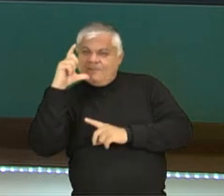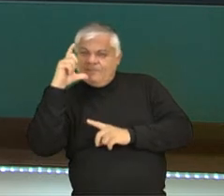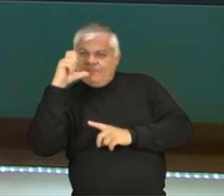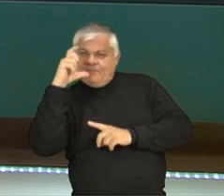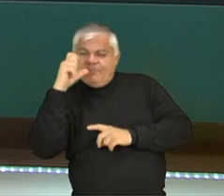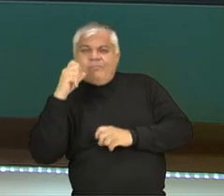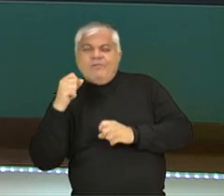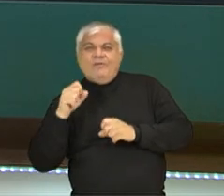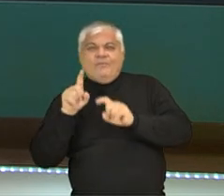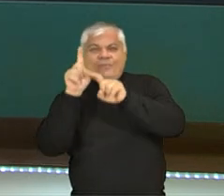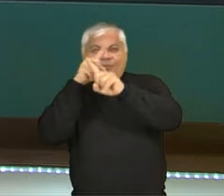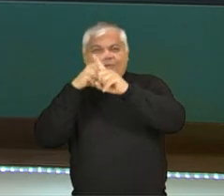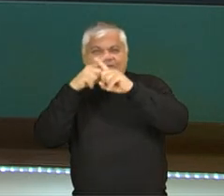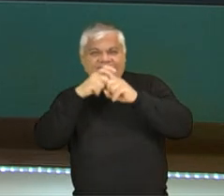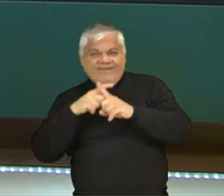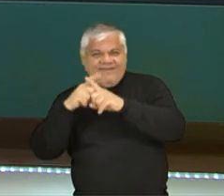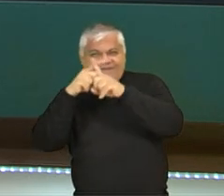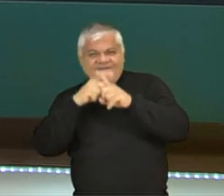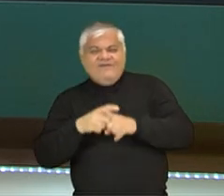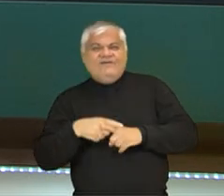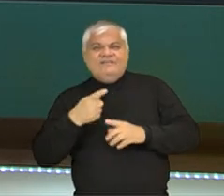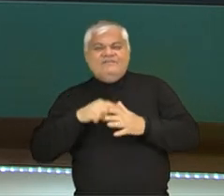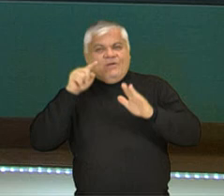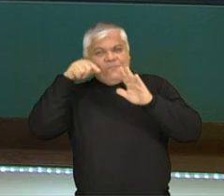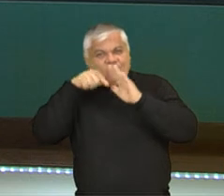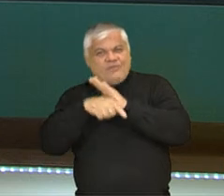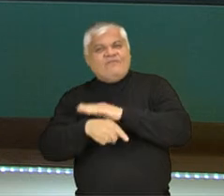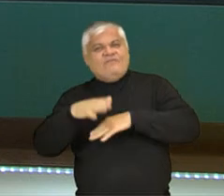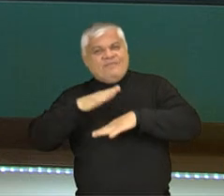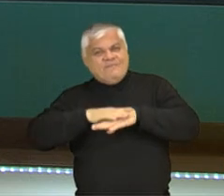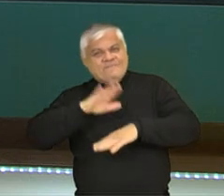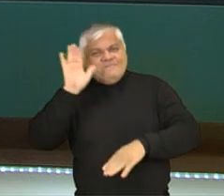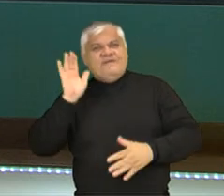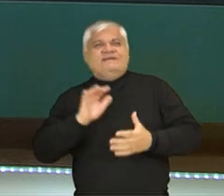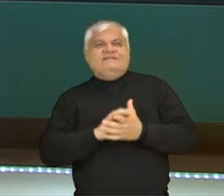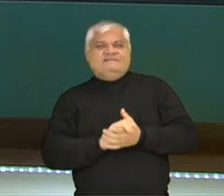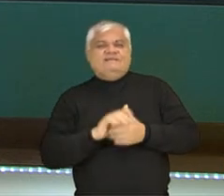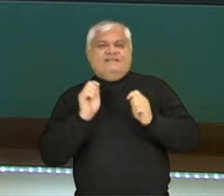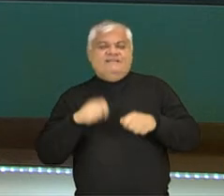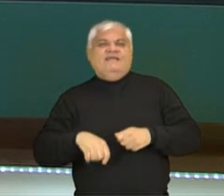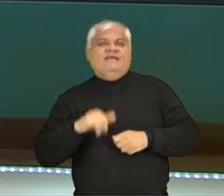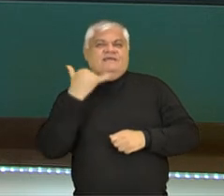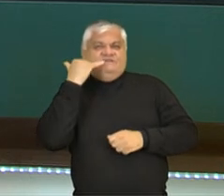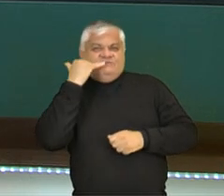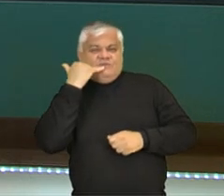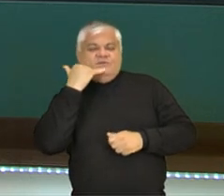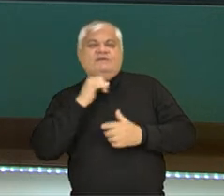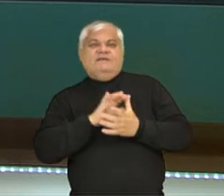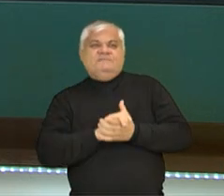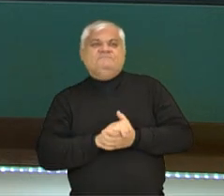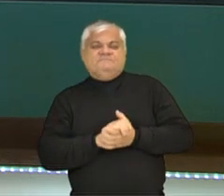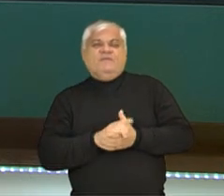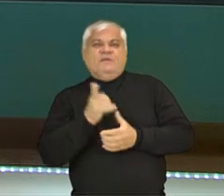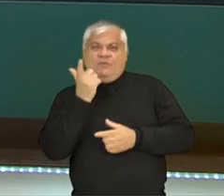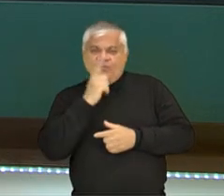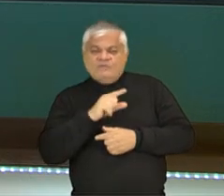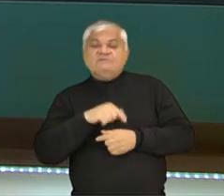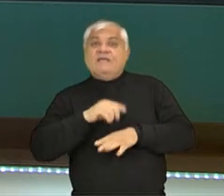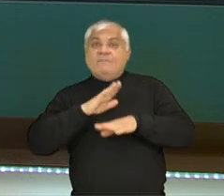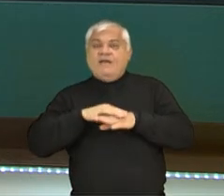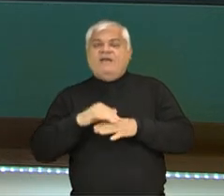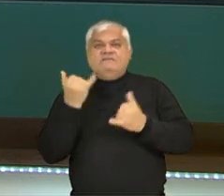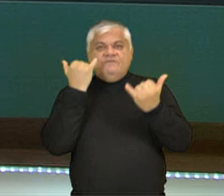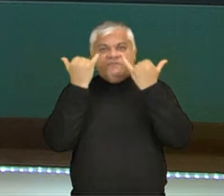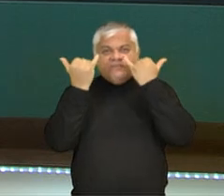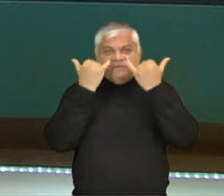o QR Code ali naquela imagem, mirando o seu celular, câmera do seu celular, nesse QR Code, e você vai ter muito